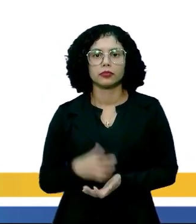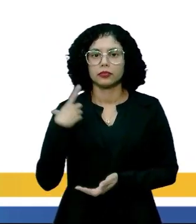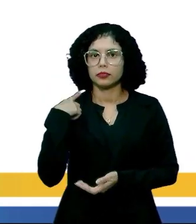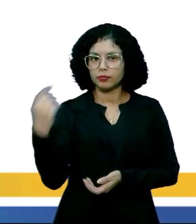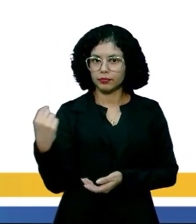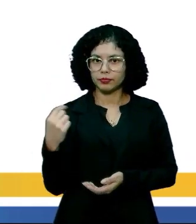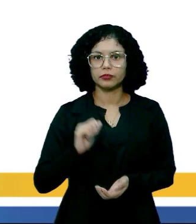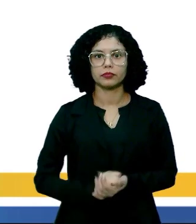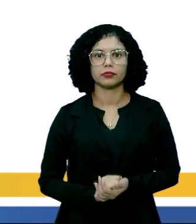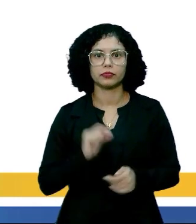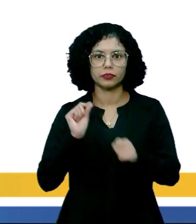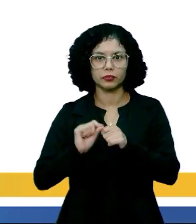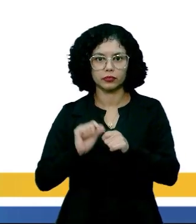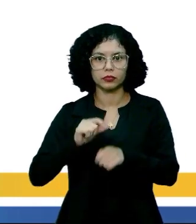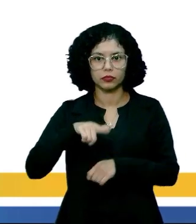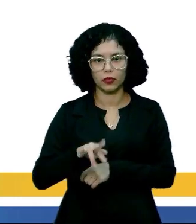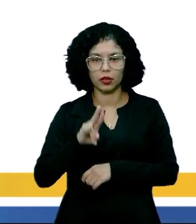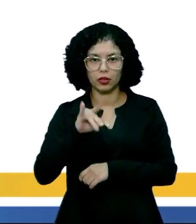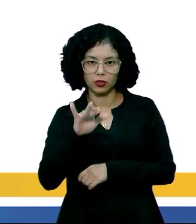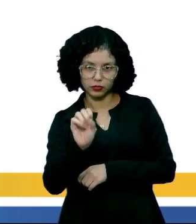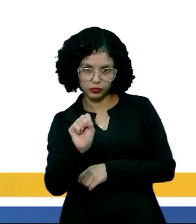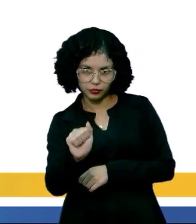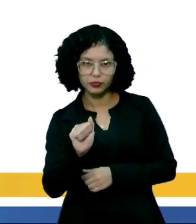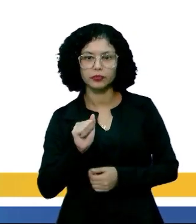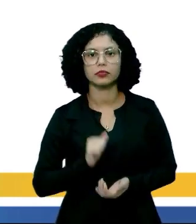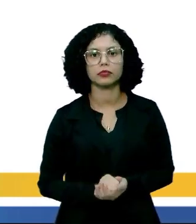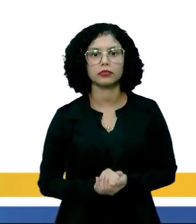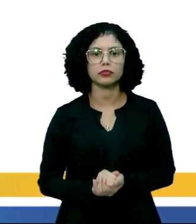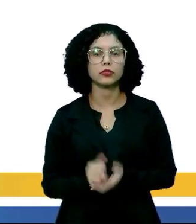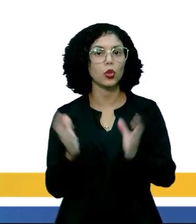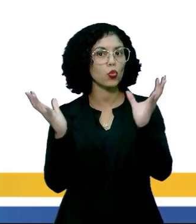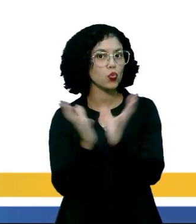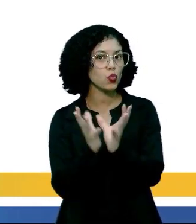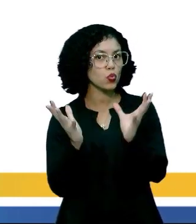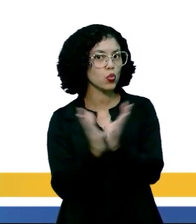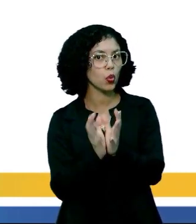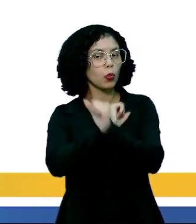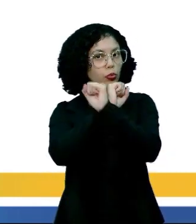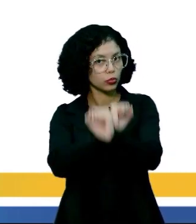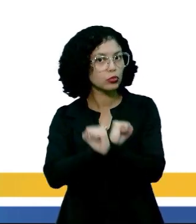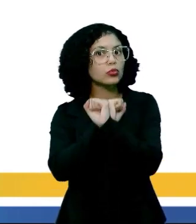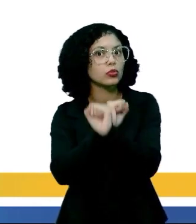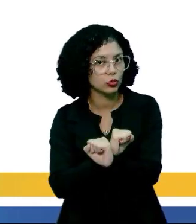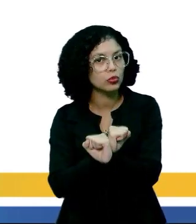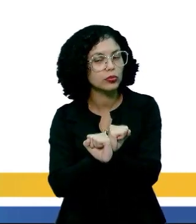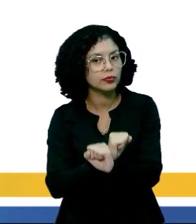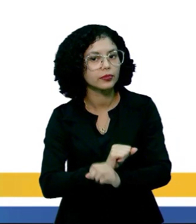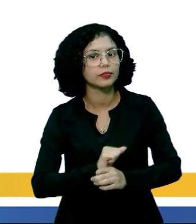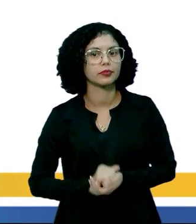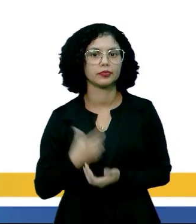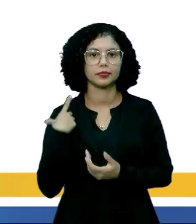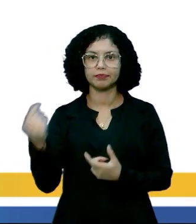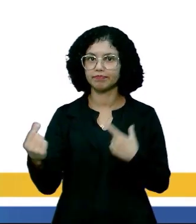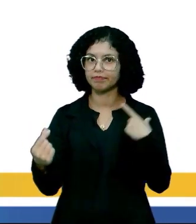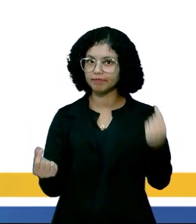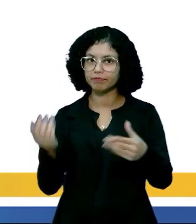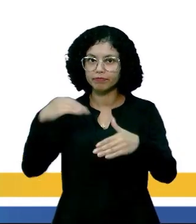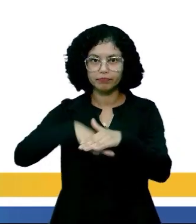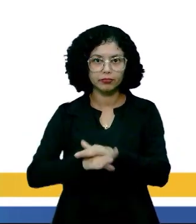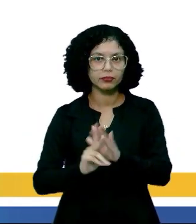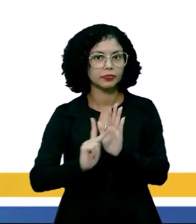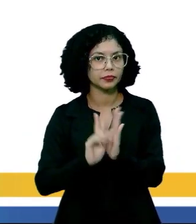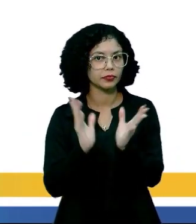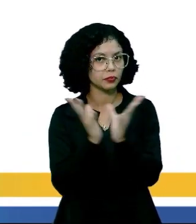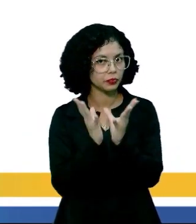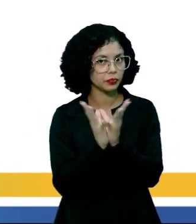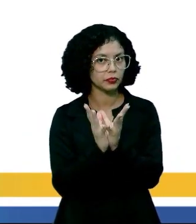também fugiam, formavam quilombos, né, que eram locais onde os escravos fugitivos se abrigavam